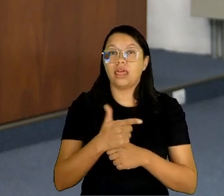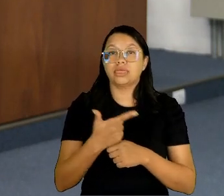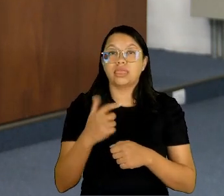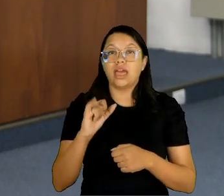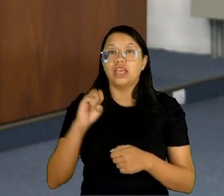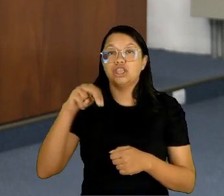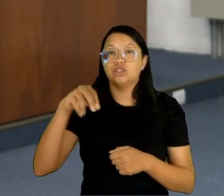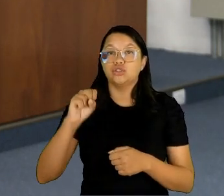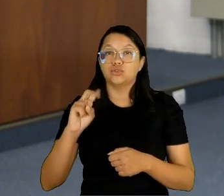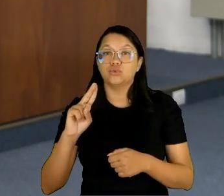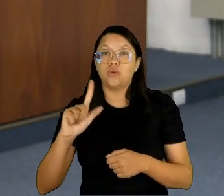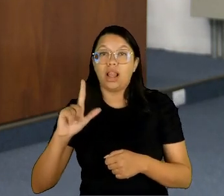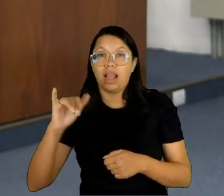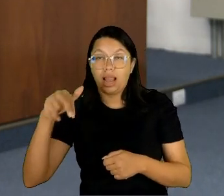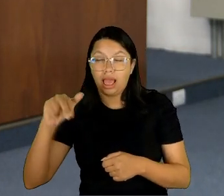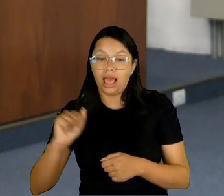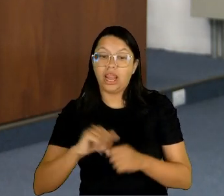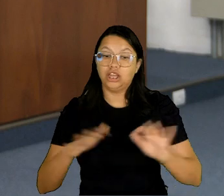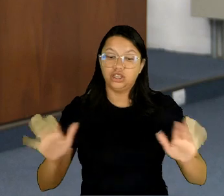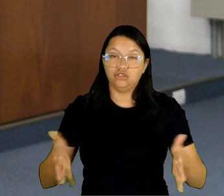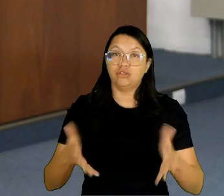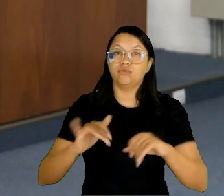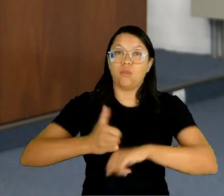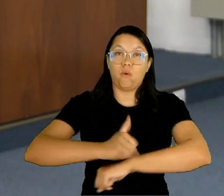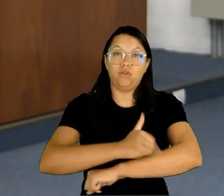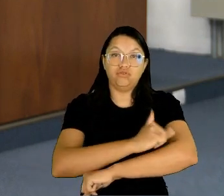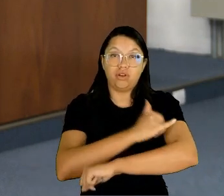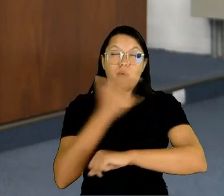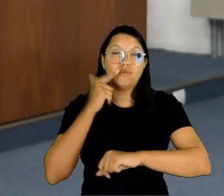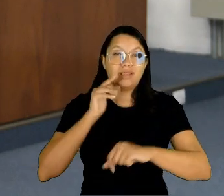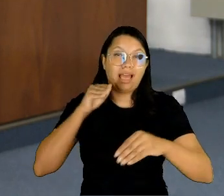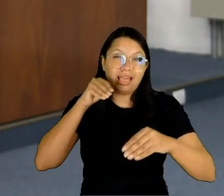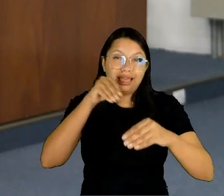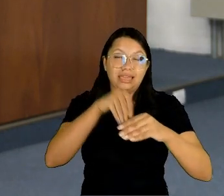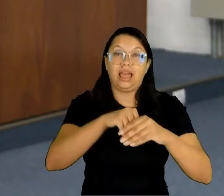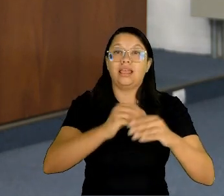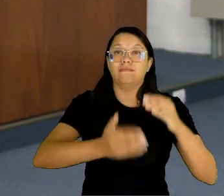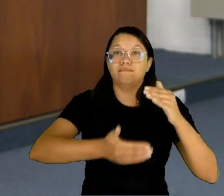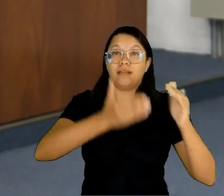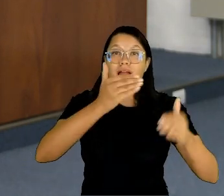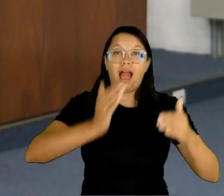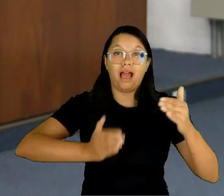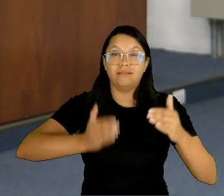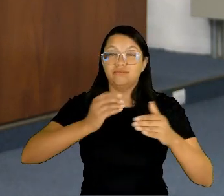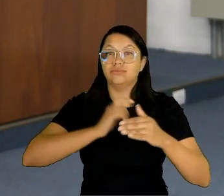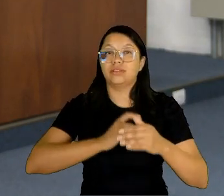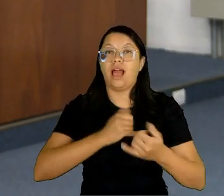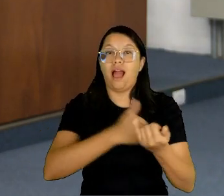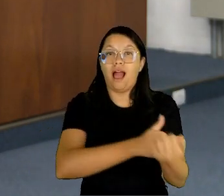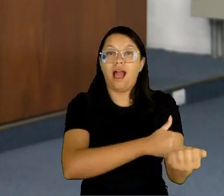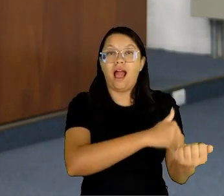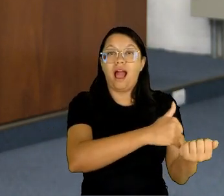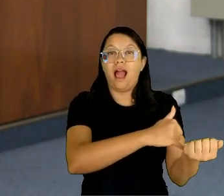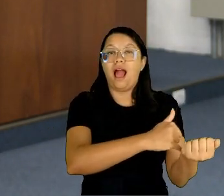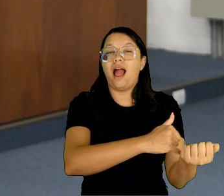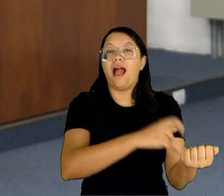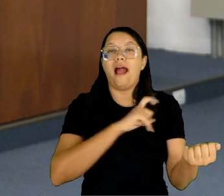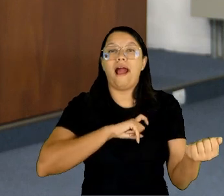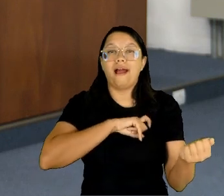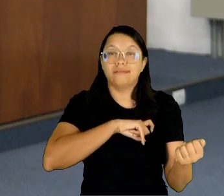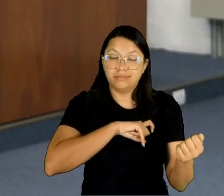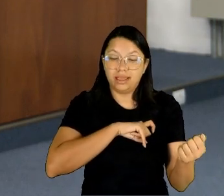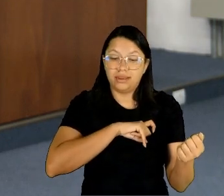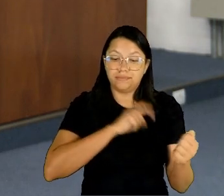insulínica, o colesterol estimula a inflamação e consegue entrar ali na parede da artéria. E quando acontece isso, é